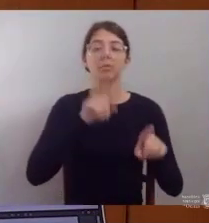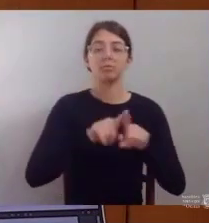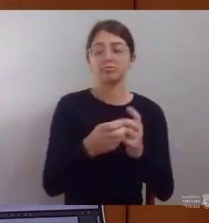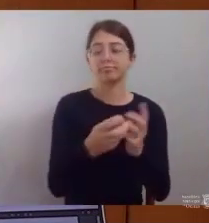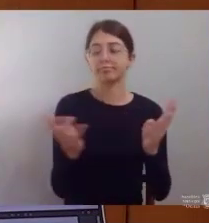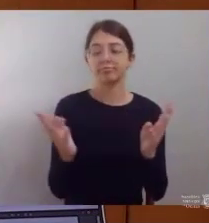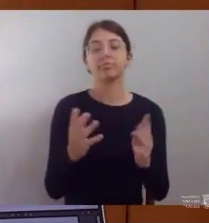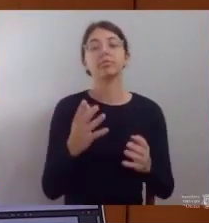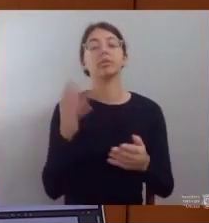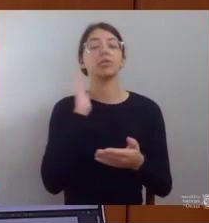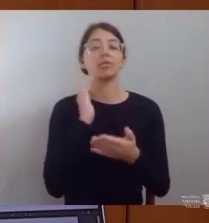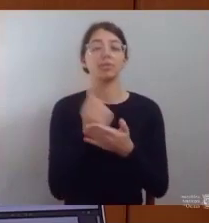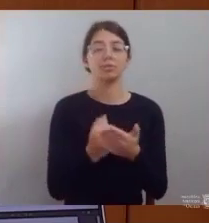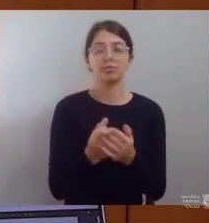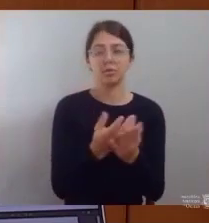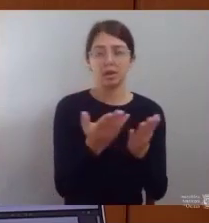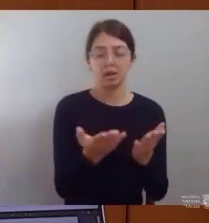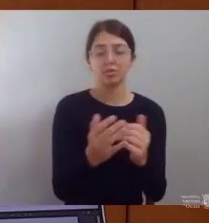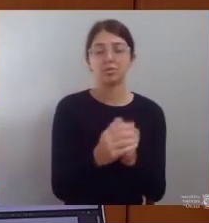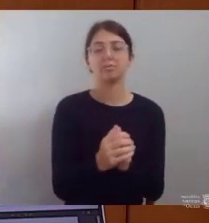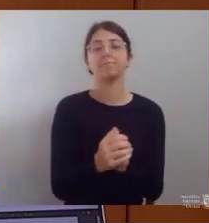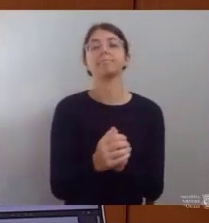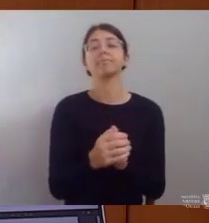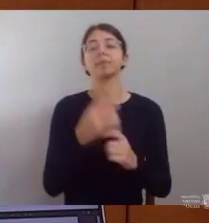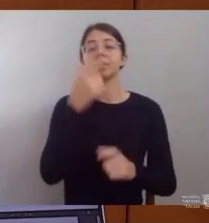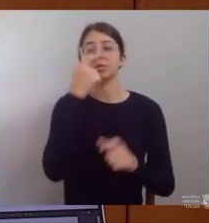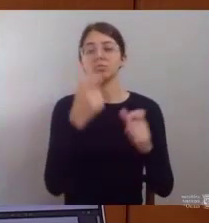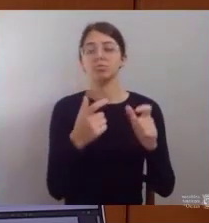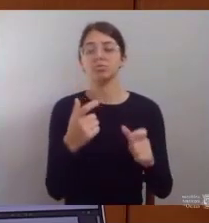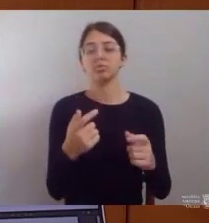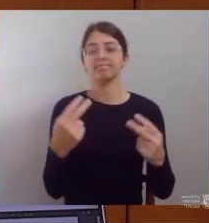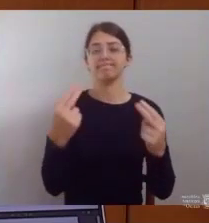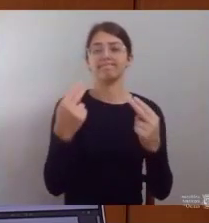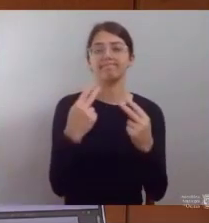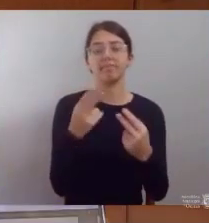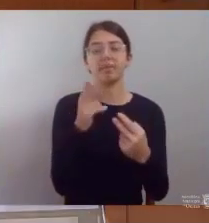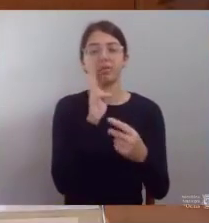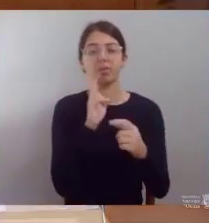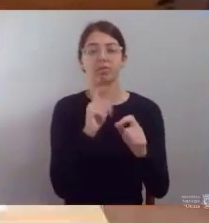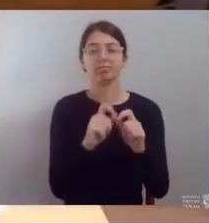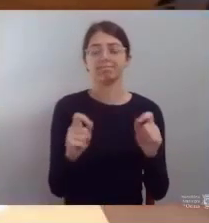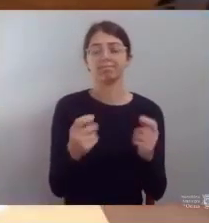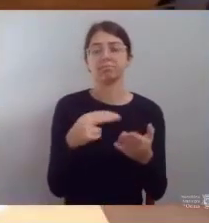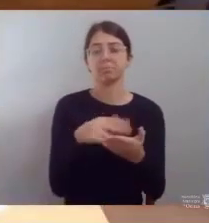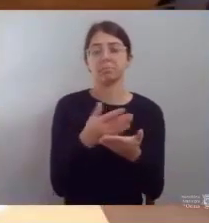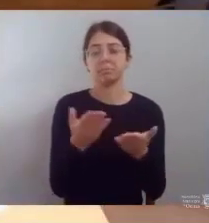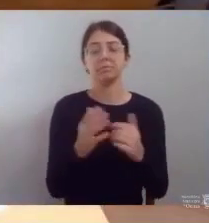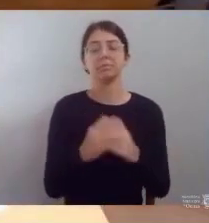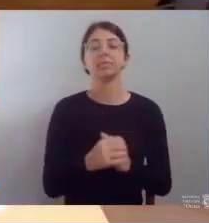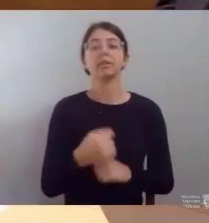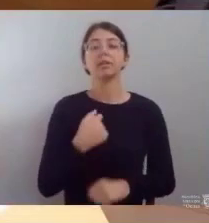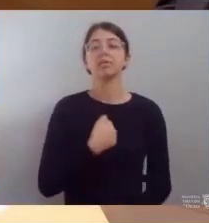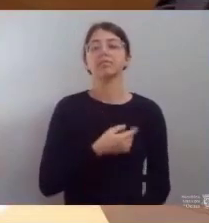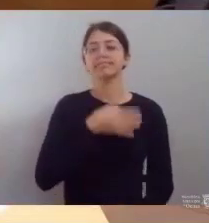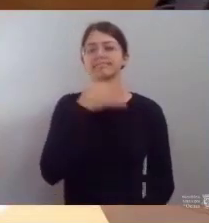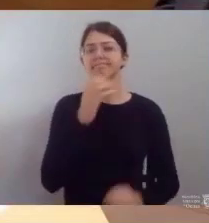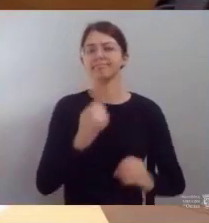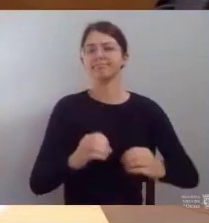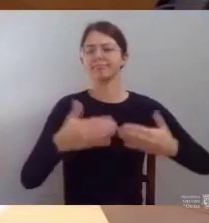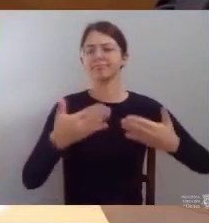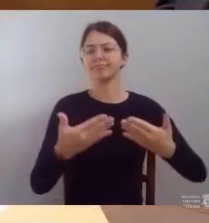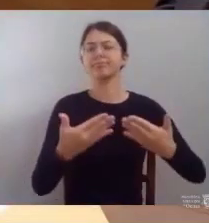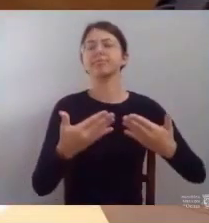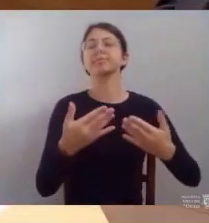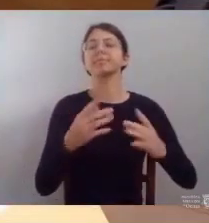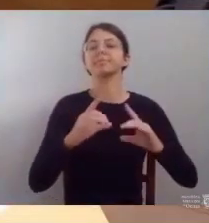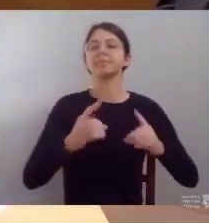que nos acompanha, eu começaria a minha intervenção só para repor aqui a